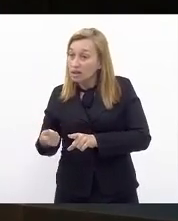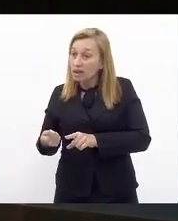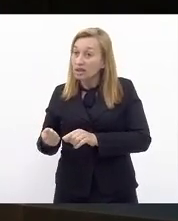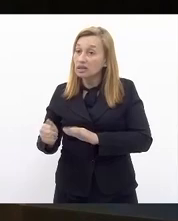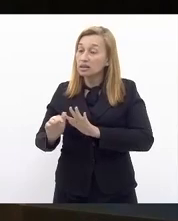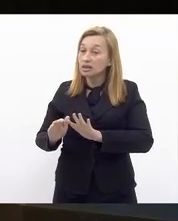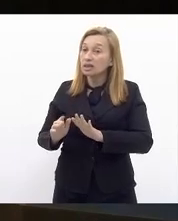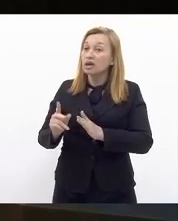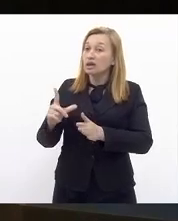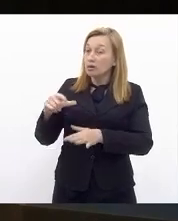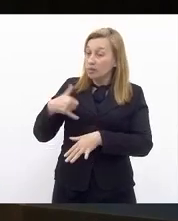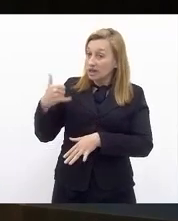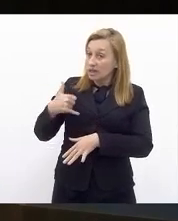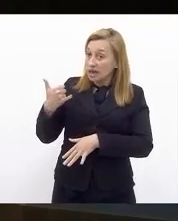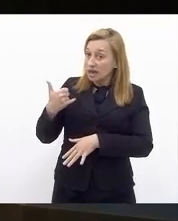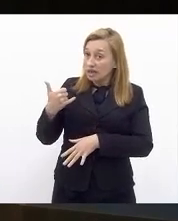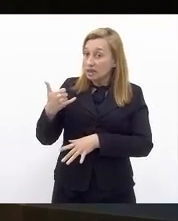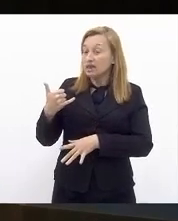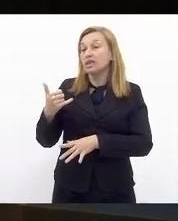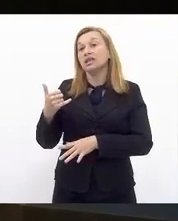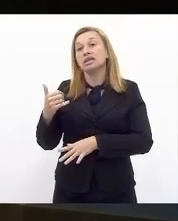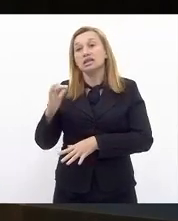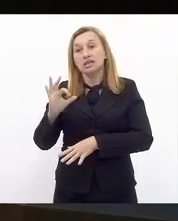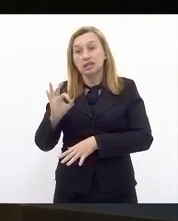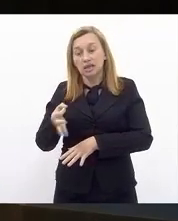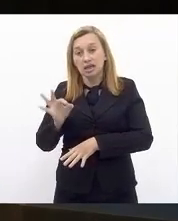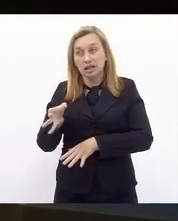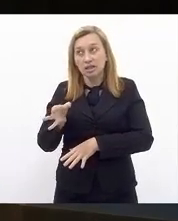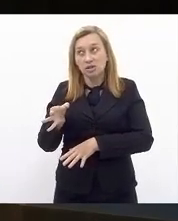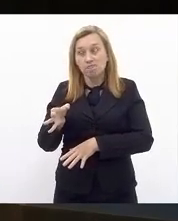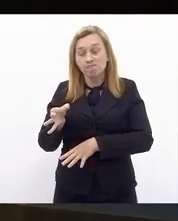ele tem aquela idade mínima que eu tô